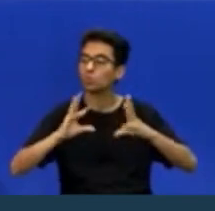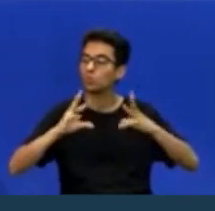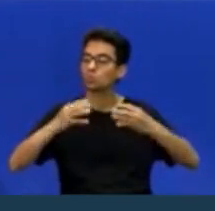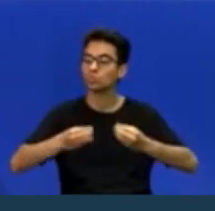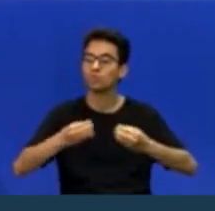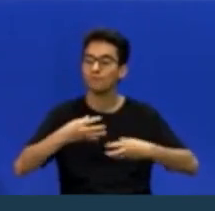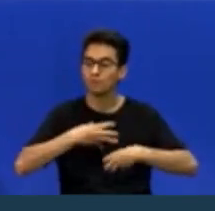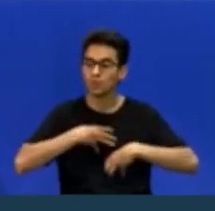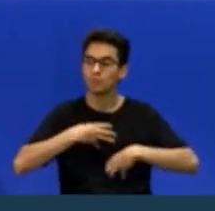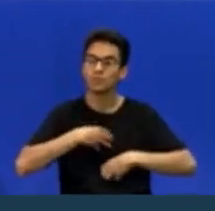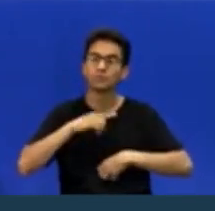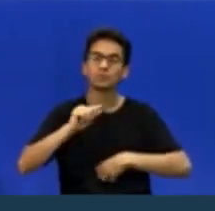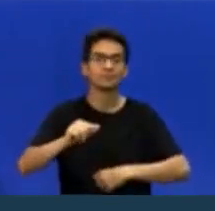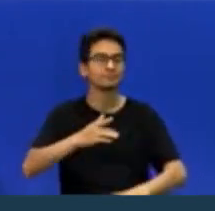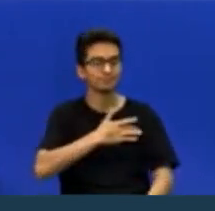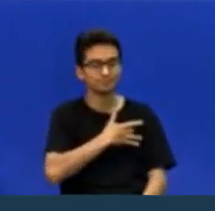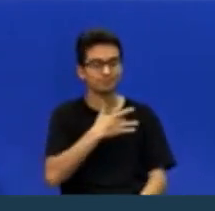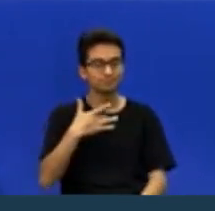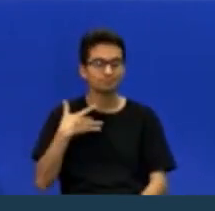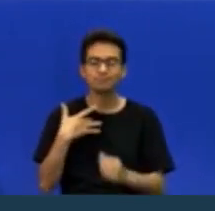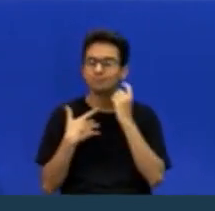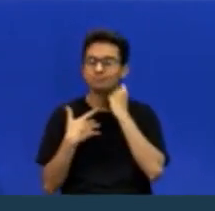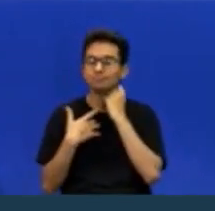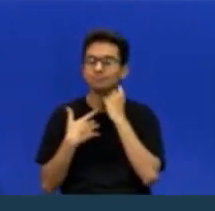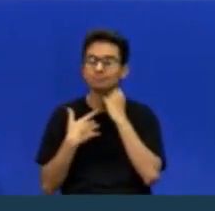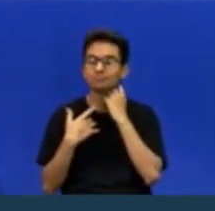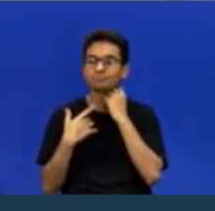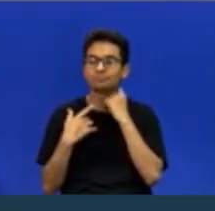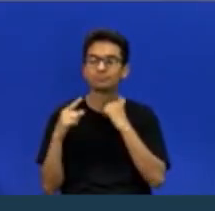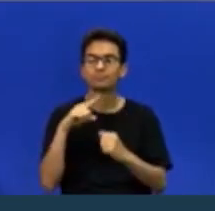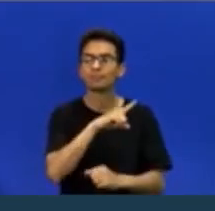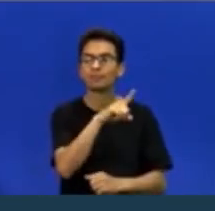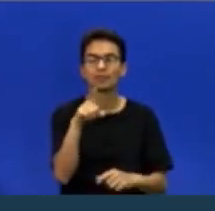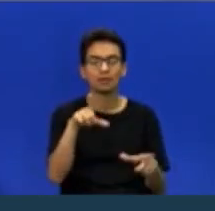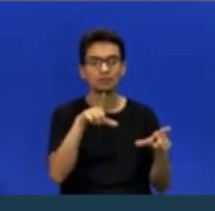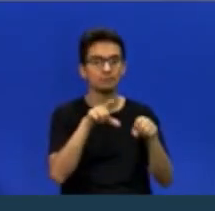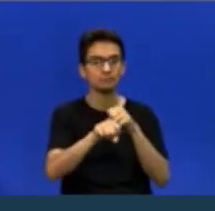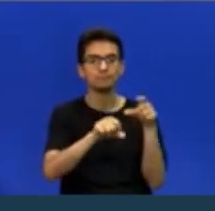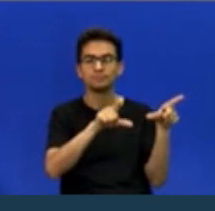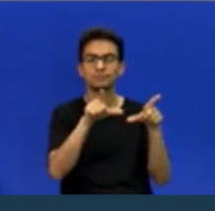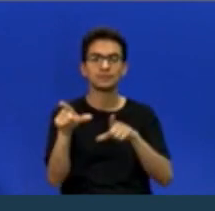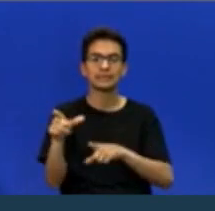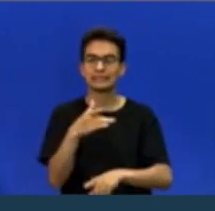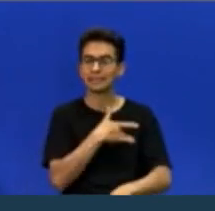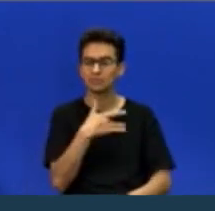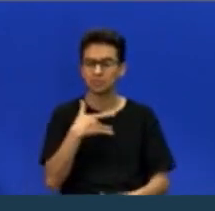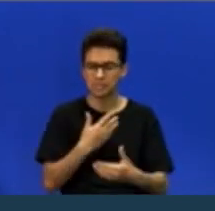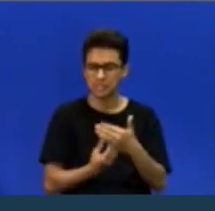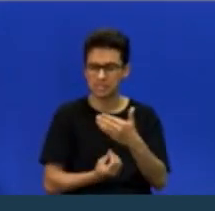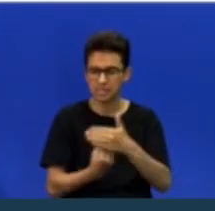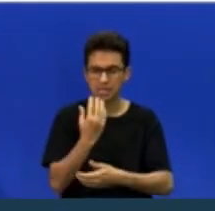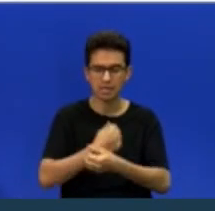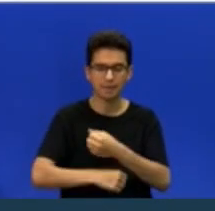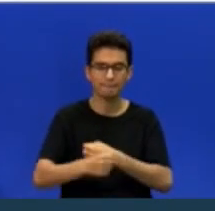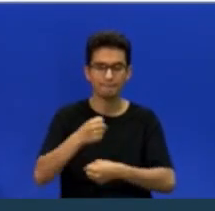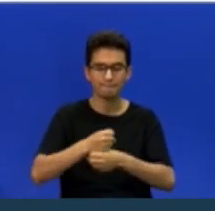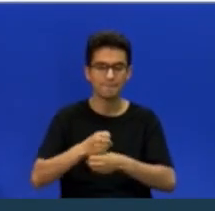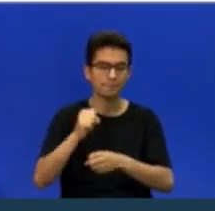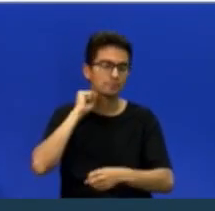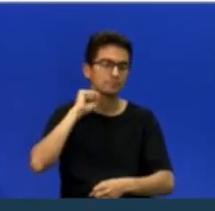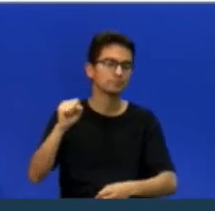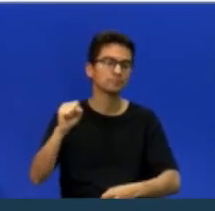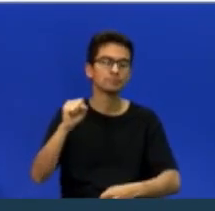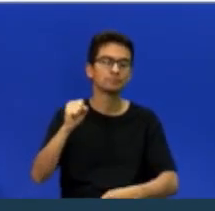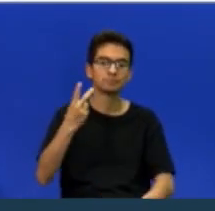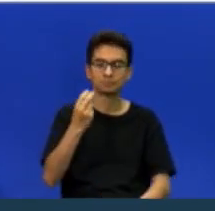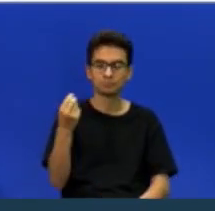seu estado de saúde. Dentre eles, nós temos a Academia da Saúde, lançado em abril de 2011, que estimula a criação